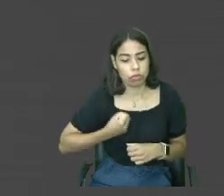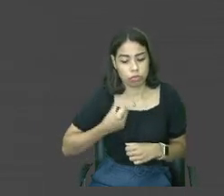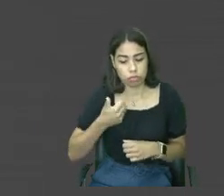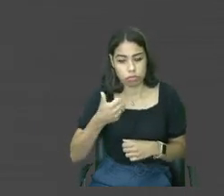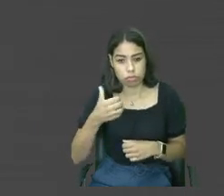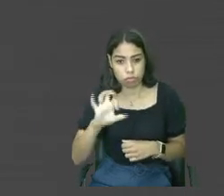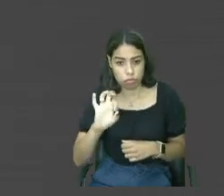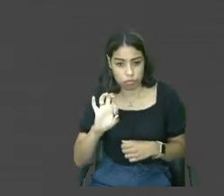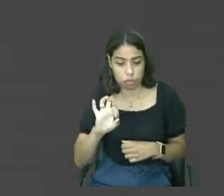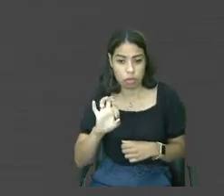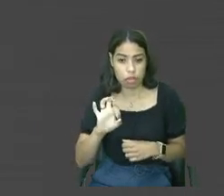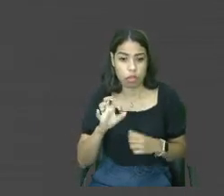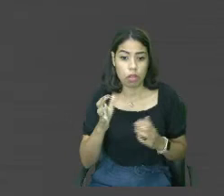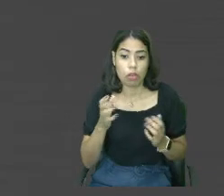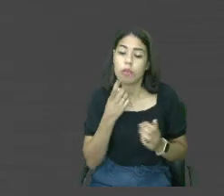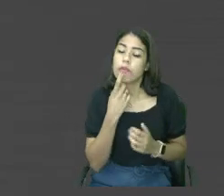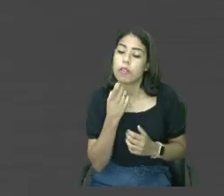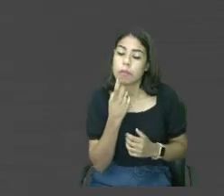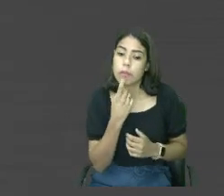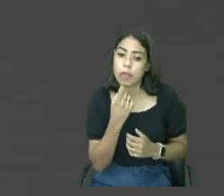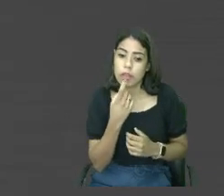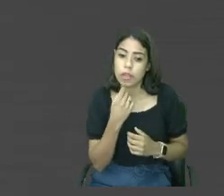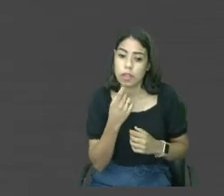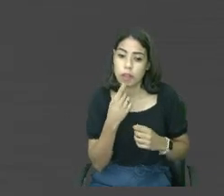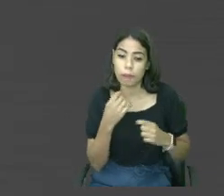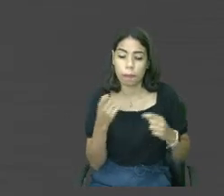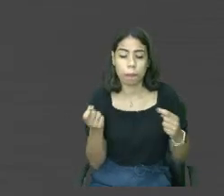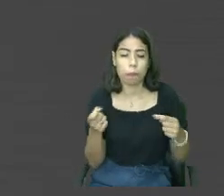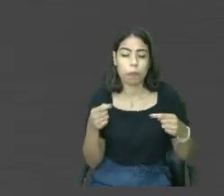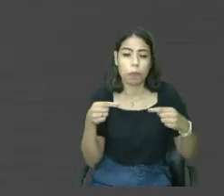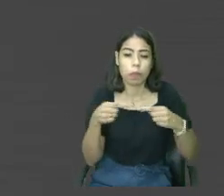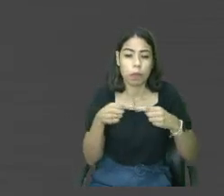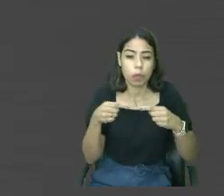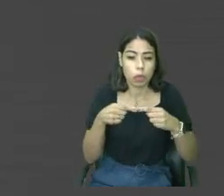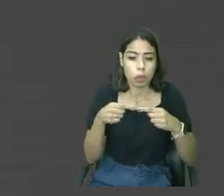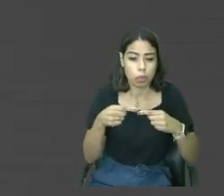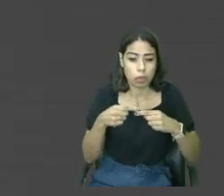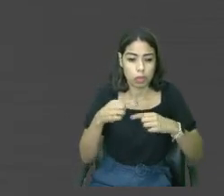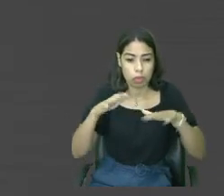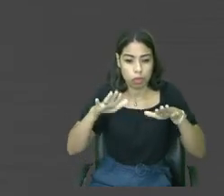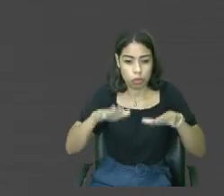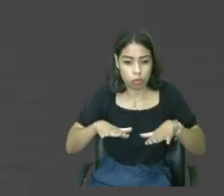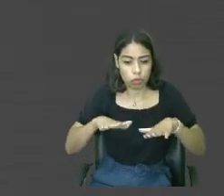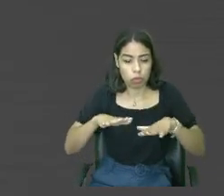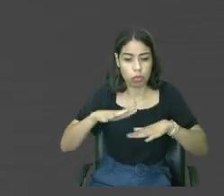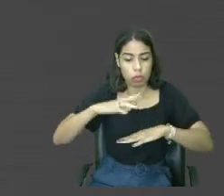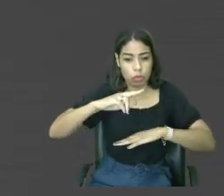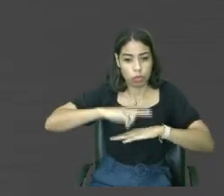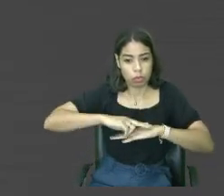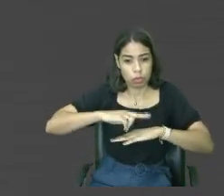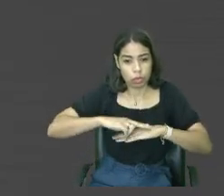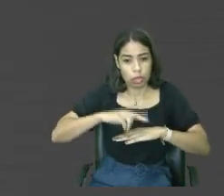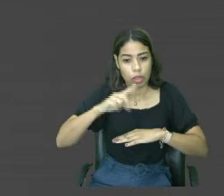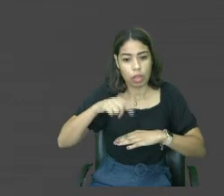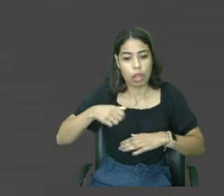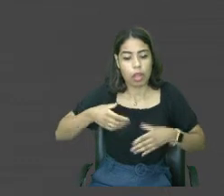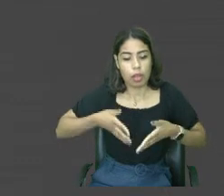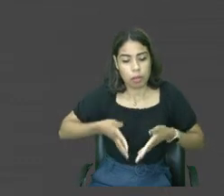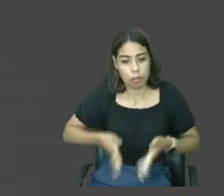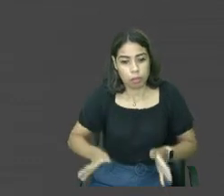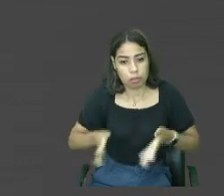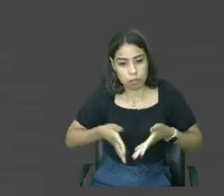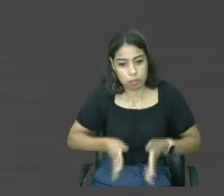bloco vermelhinho aqui embaixo, são as internações de gravidez, parto e puerpério.